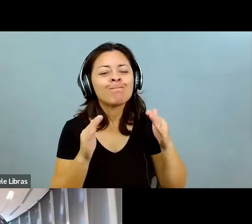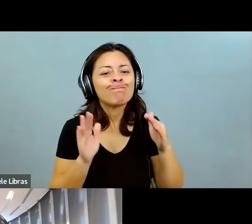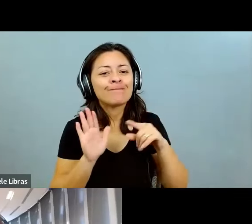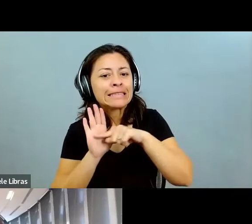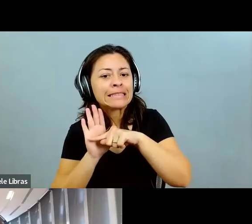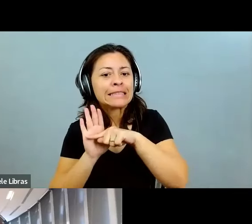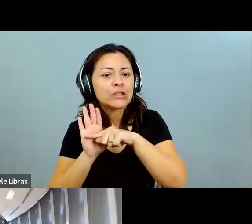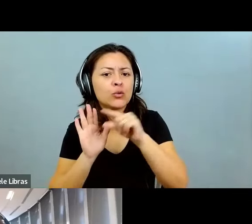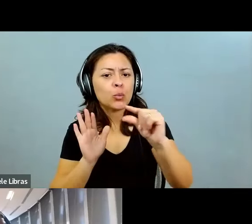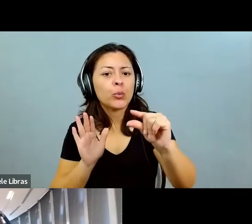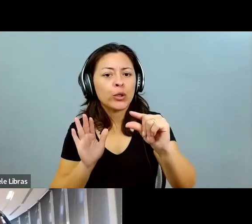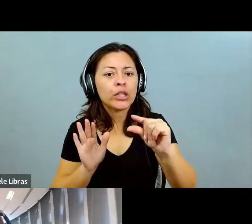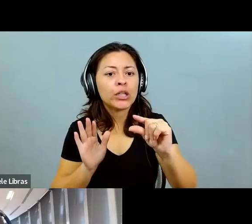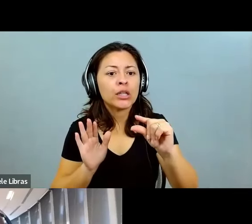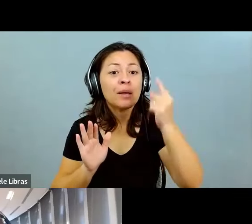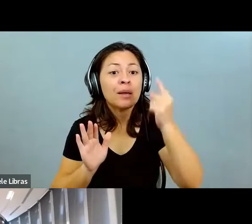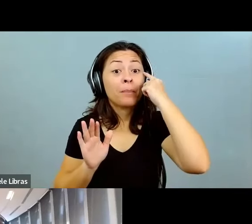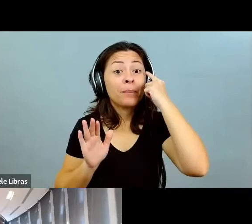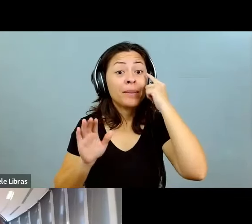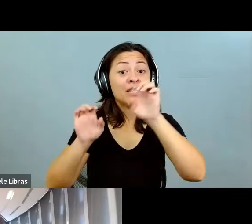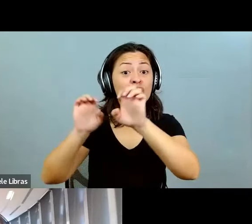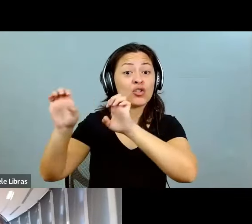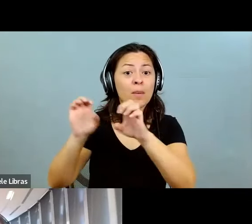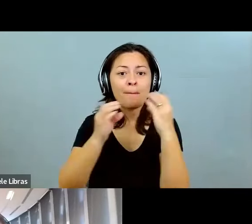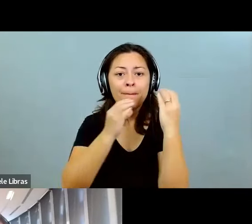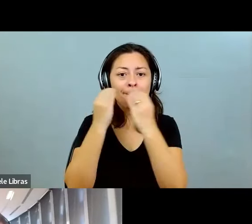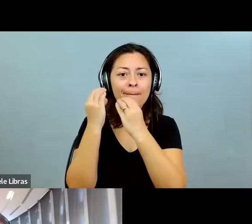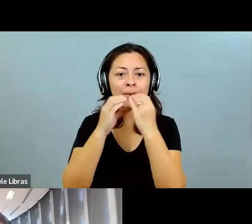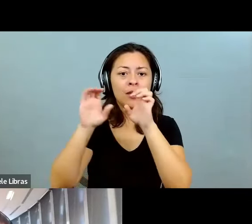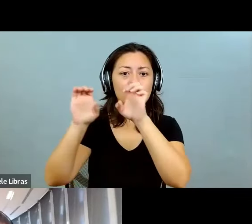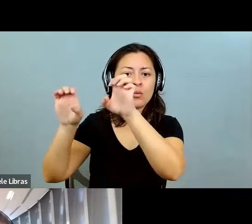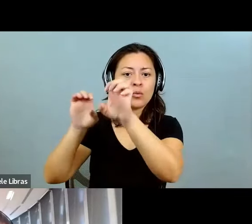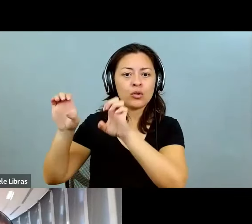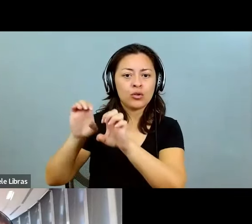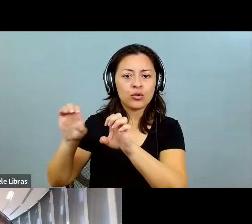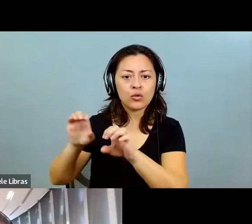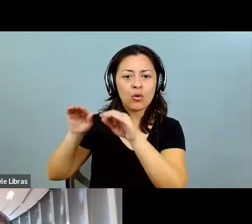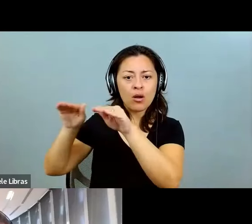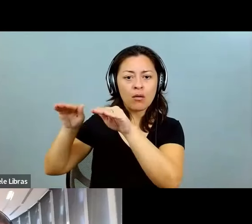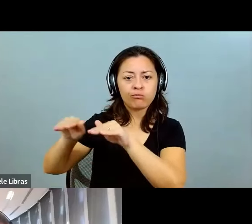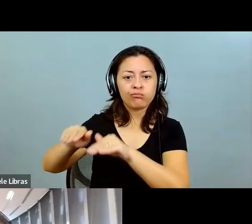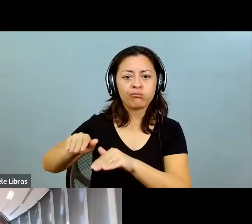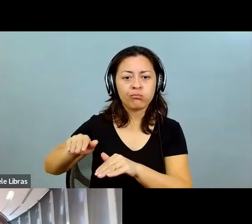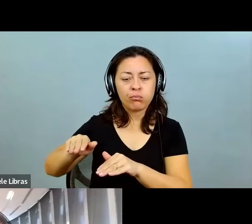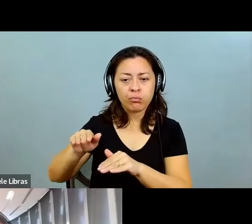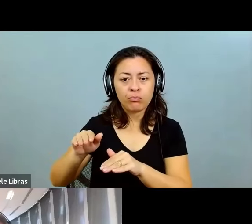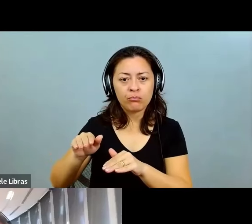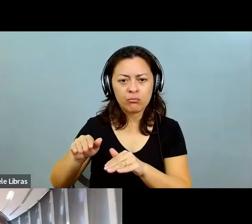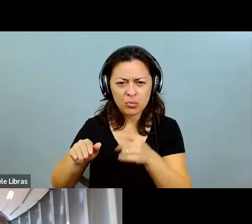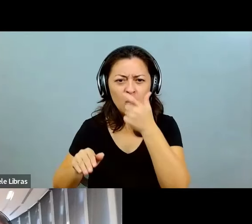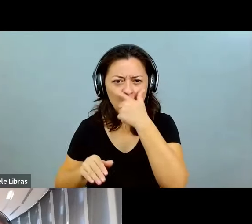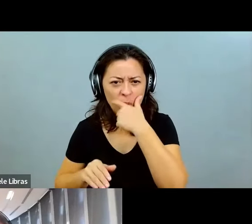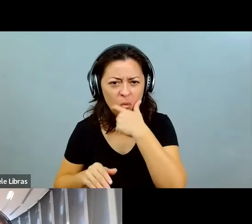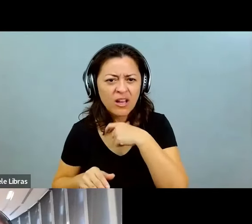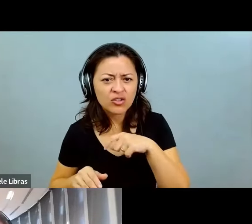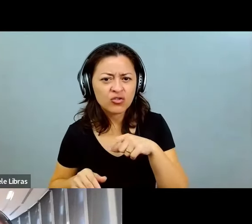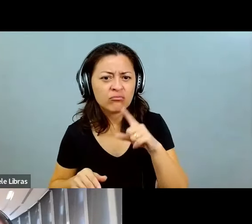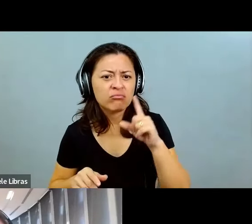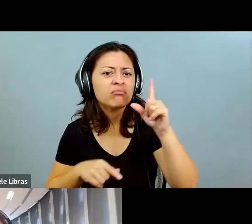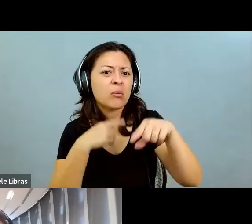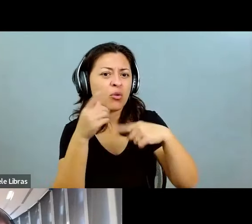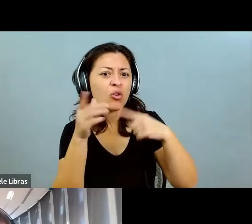um cenário de estoque de passagem de milho e Soja mais altos para próxima SF se você acha que is eventualmente vai ser precificado à